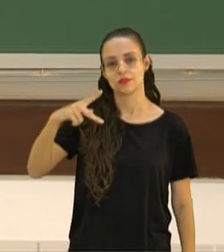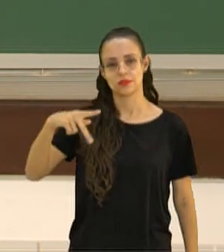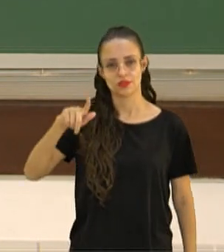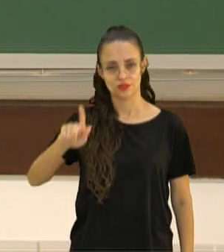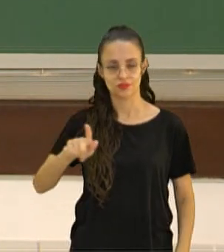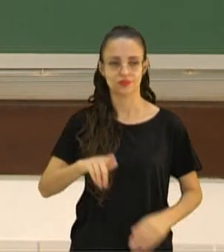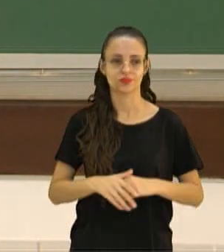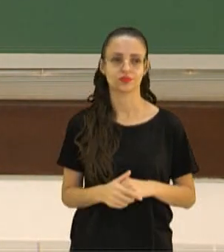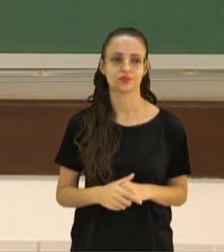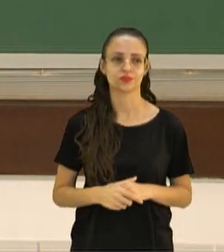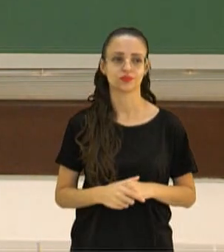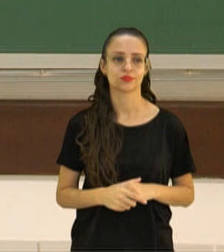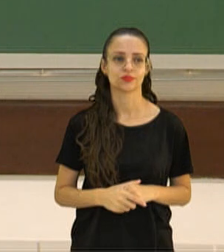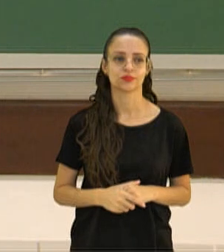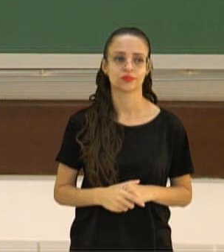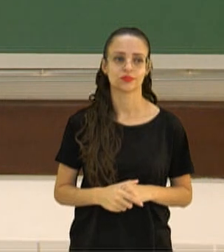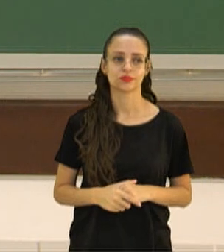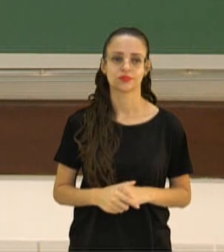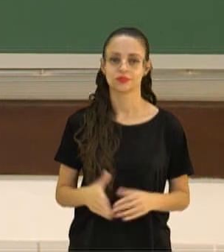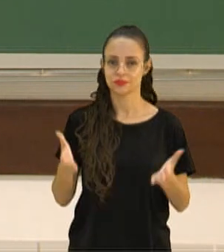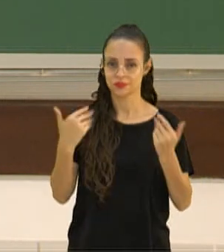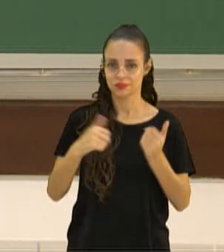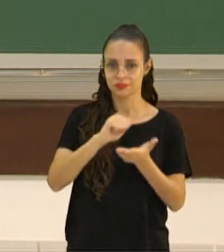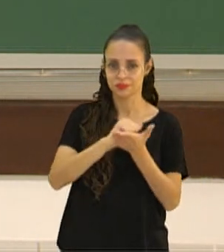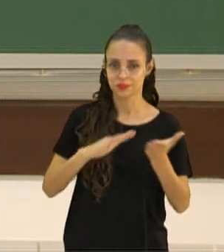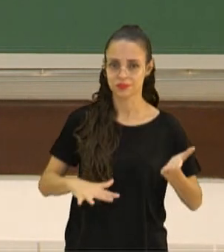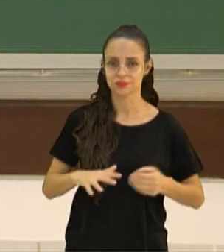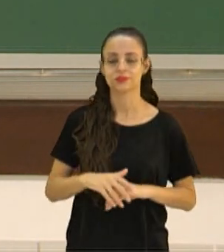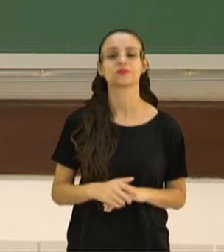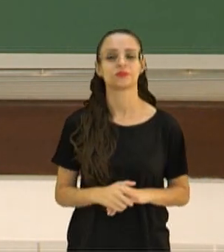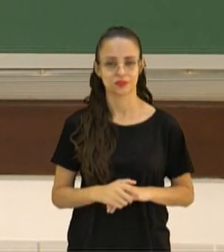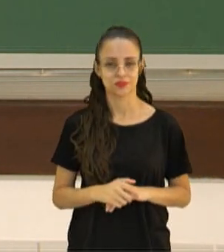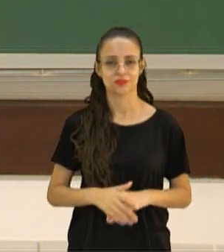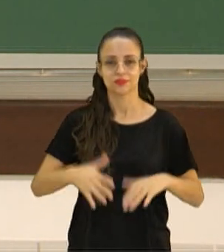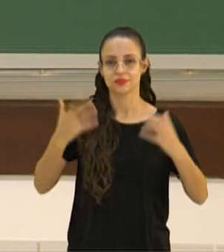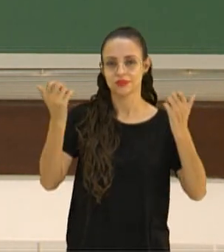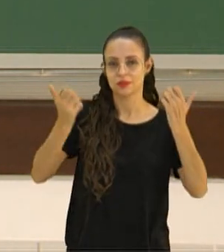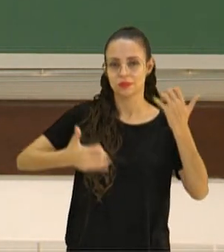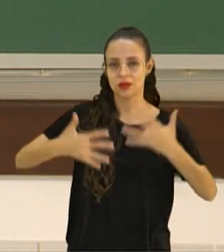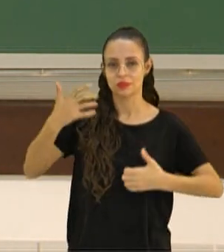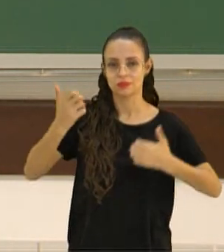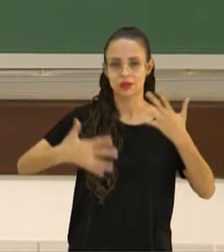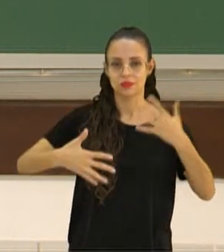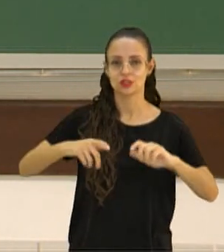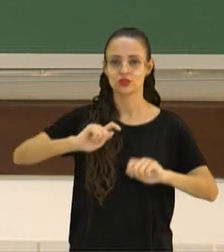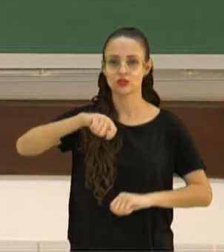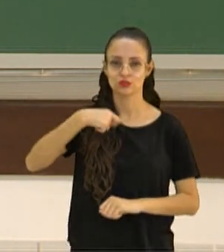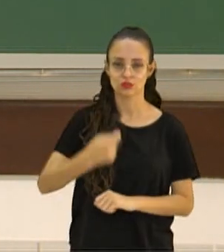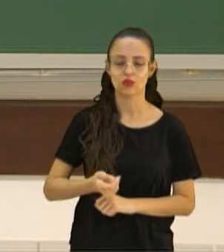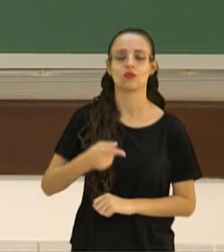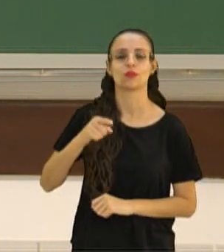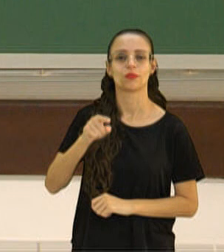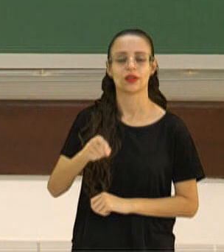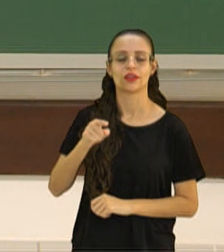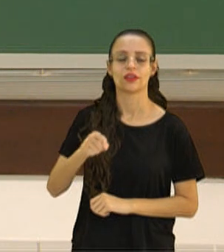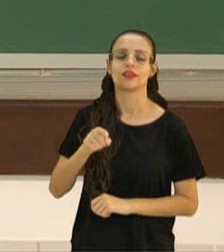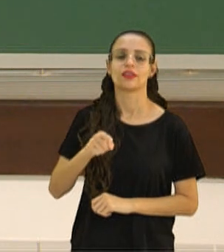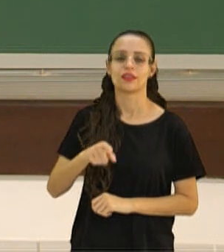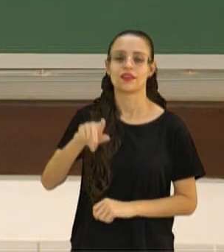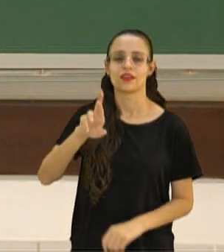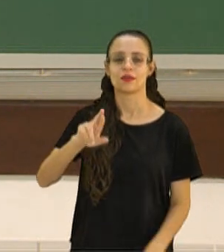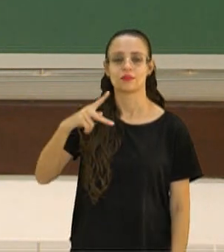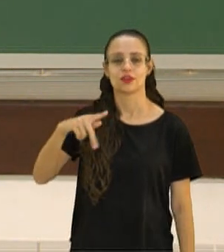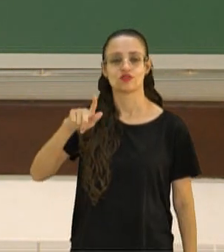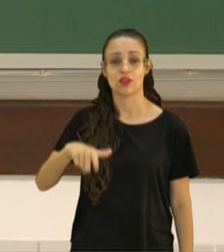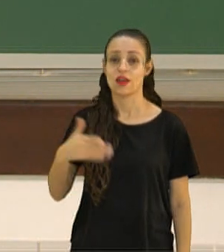de RPG. Bora para mais atividade então? Falamos um pouco mais, aprofundamos um pouco mais sobre o RPG,